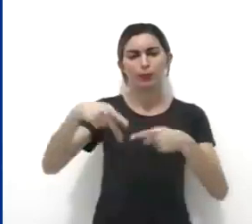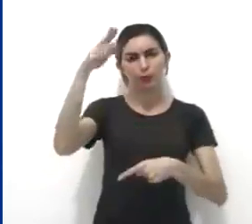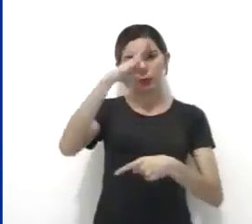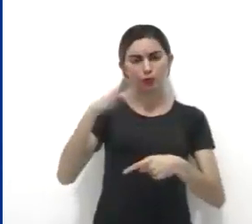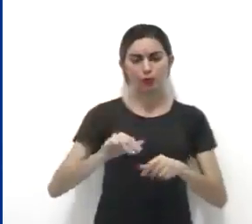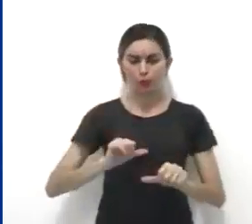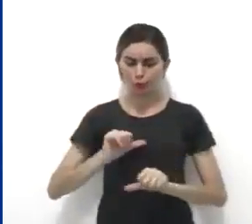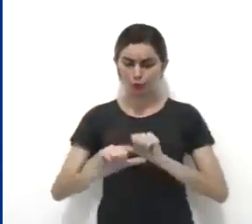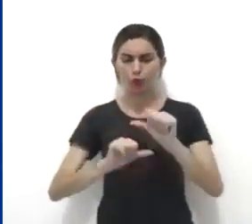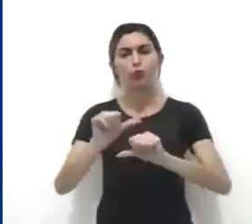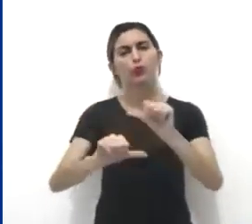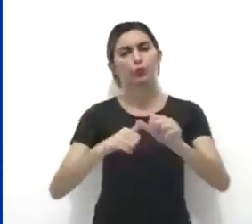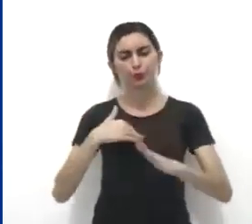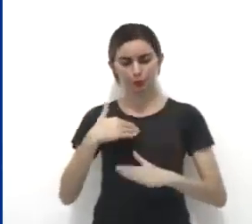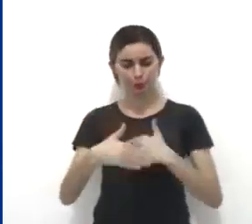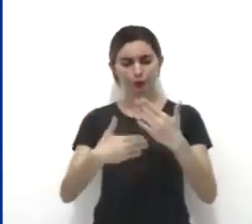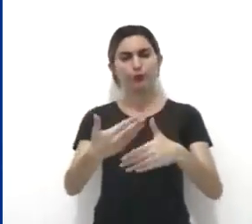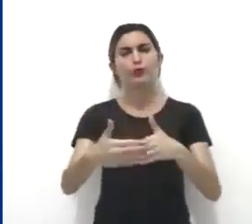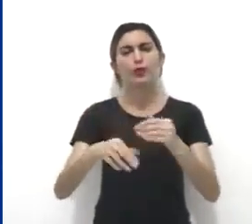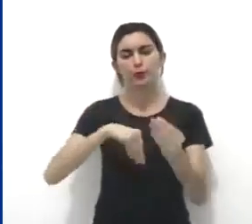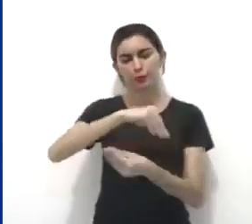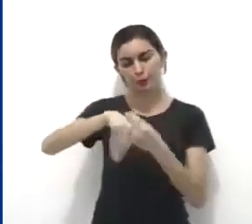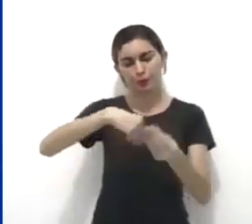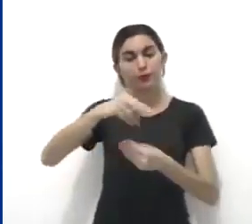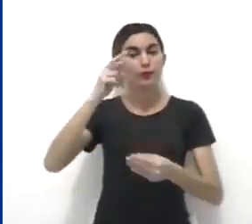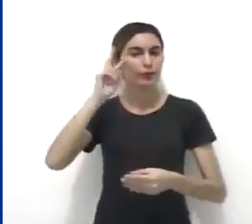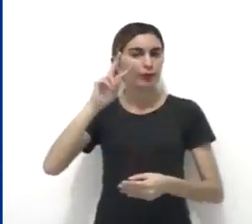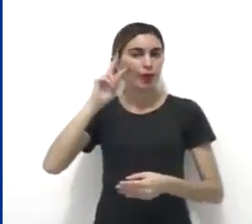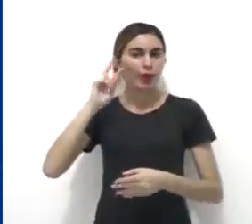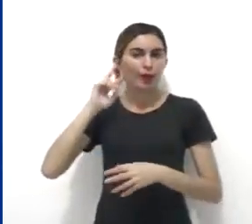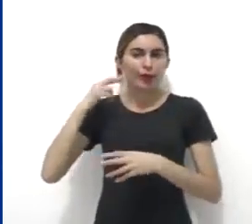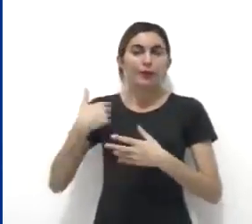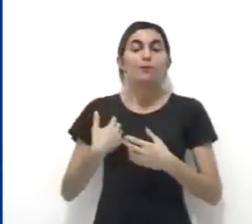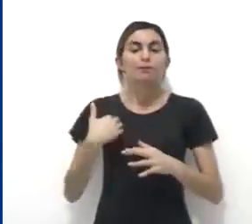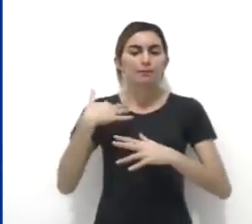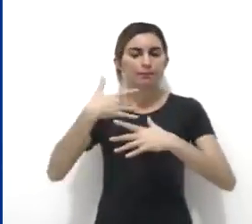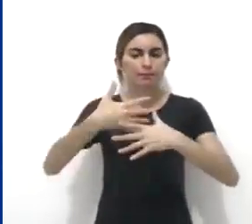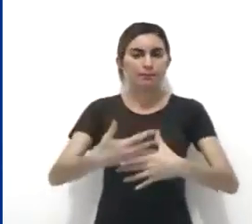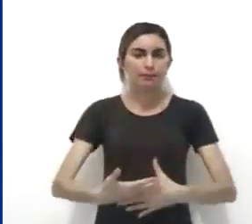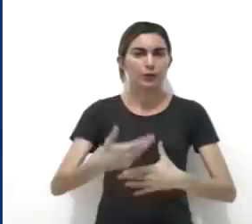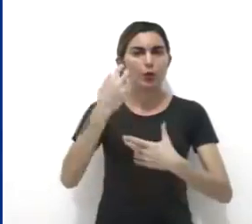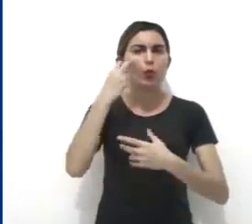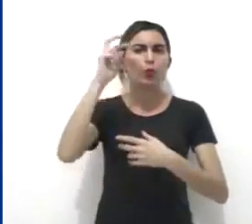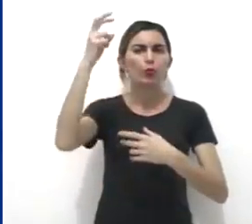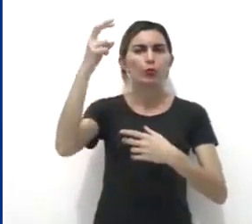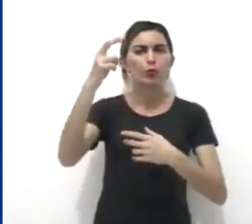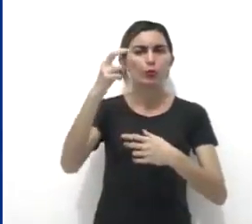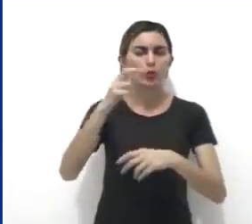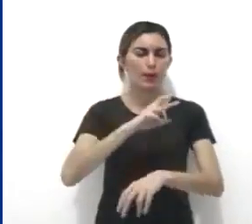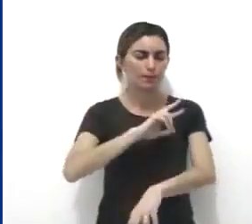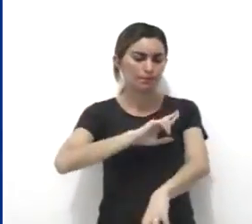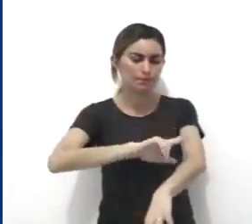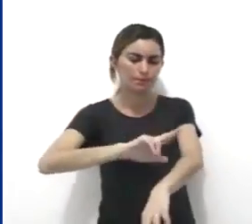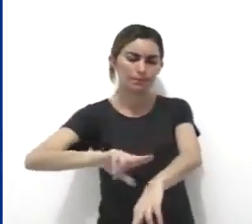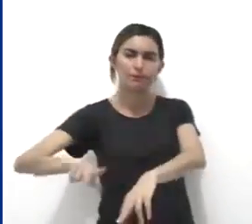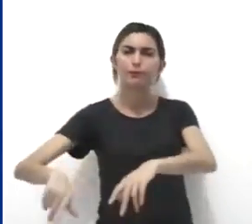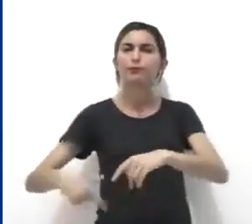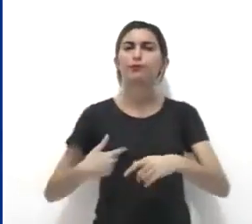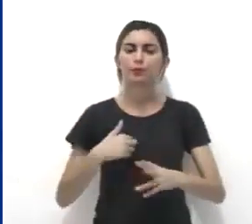população brasileira sofreu ao longo do tempo uma miscigenação histórica, originária de diversas culturas e